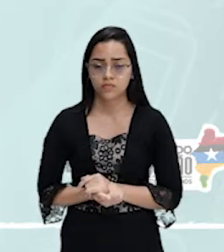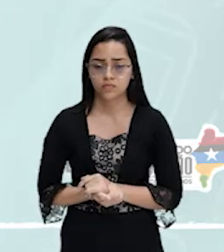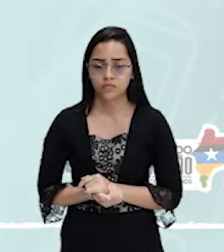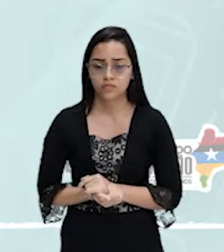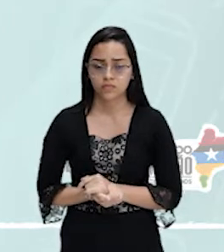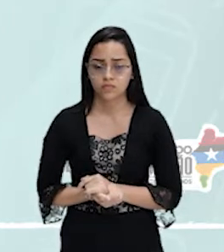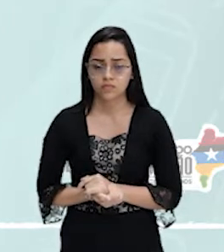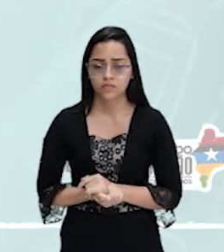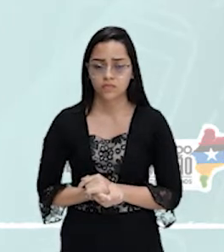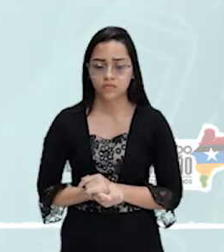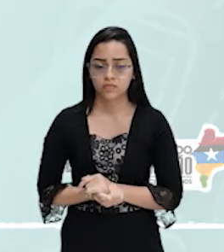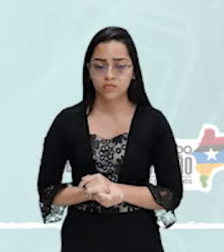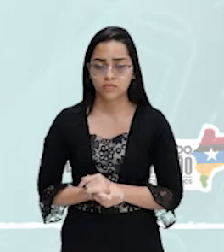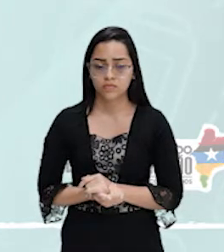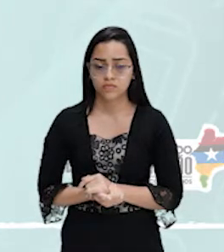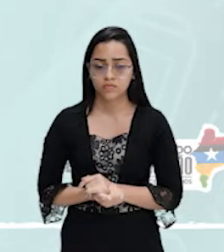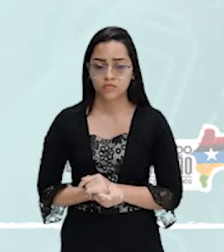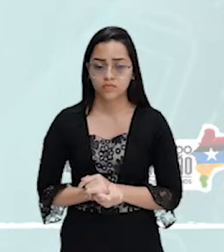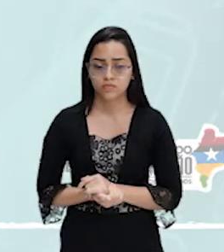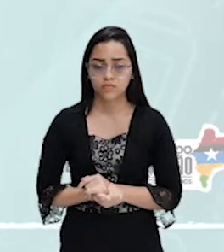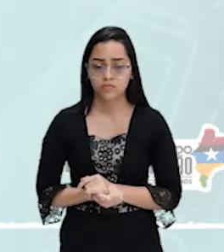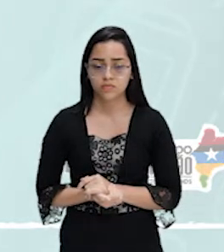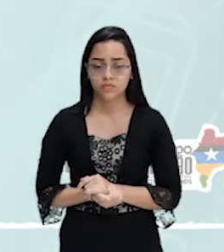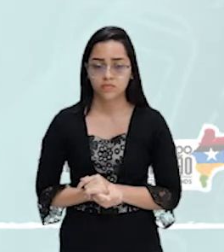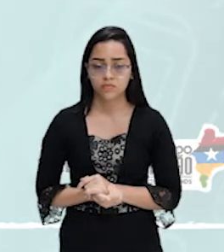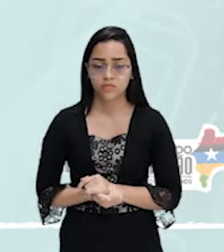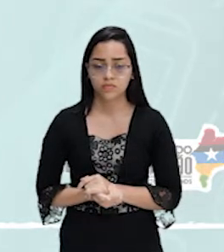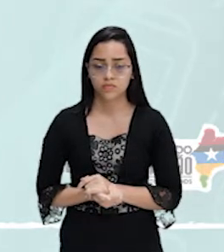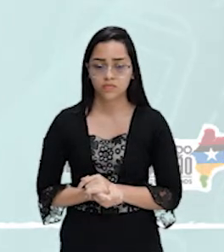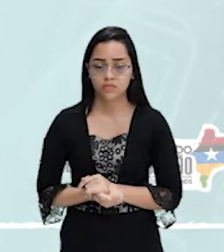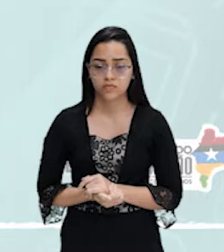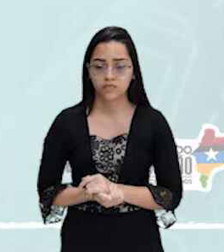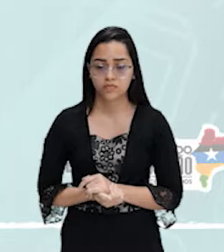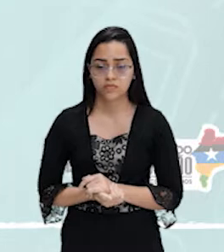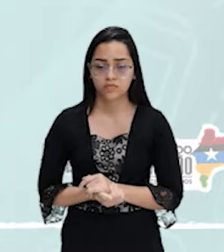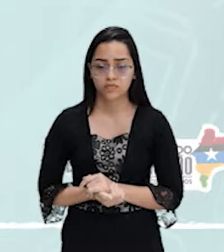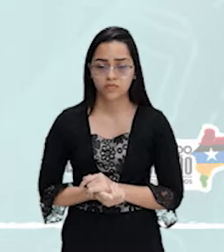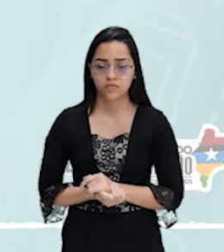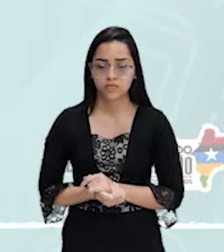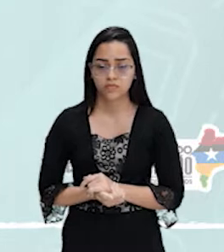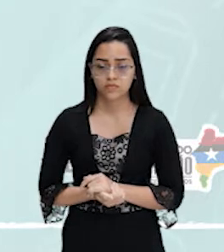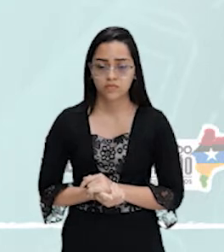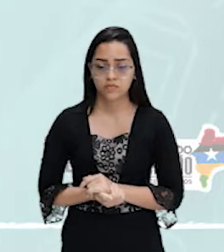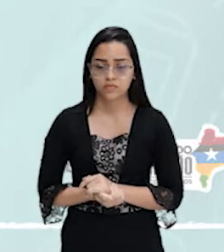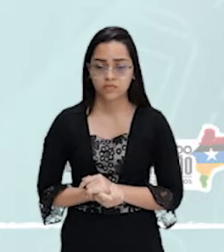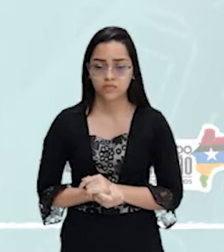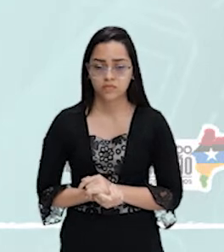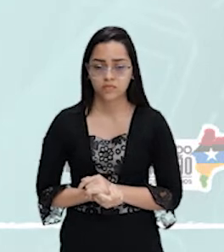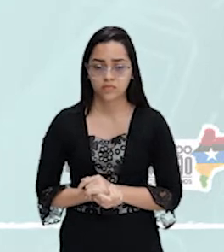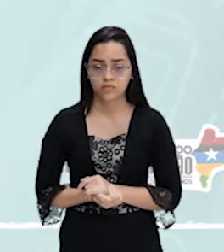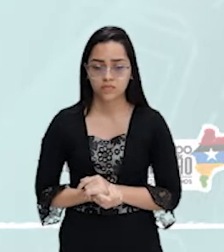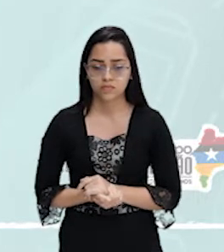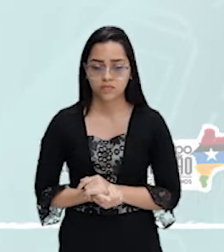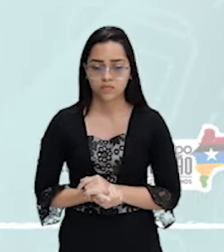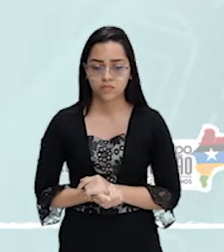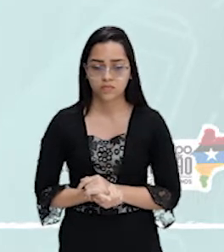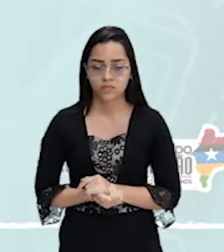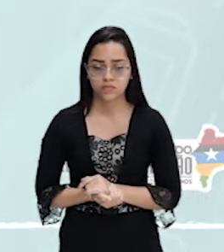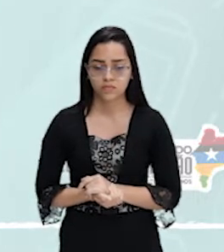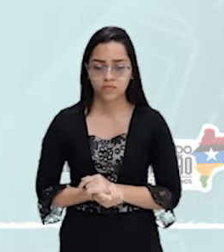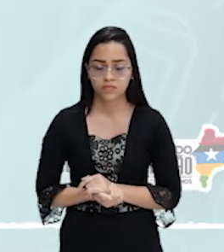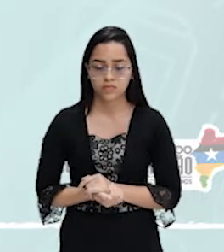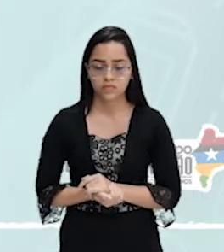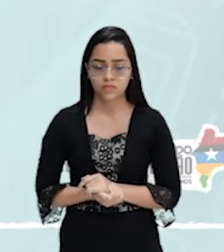a Lua, né, chamado de Chandrayaan, isso aconteceu entre 2008 e 2009. Coletou dados que